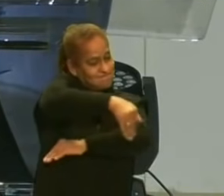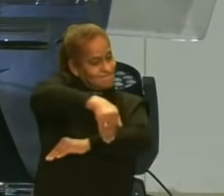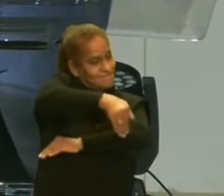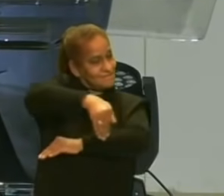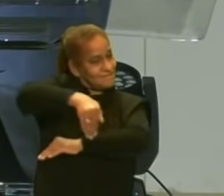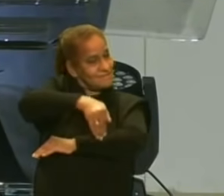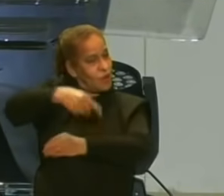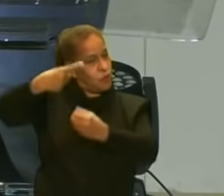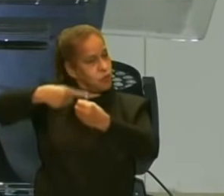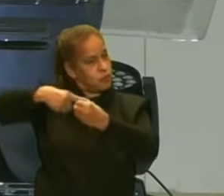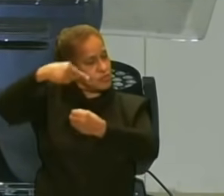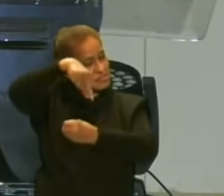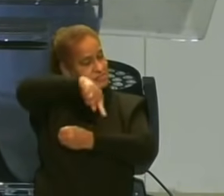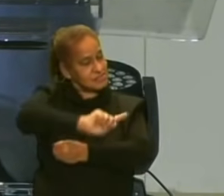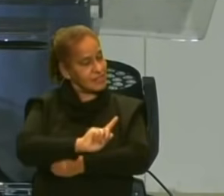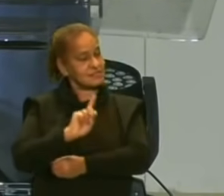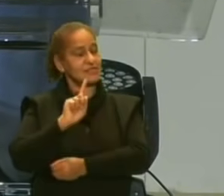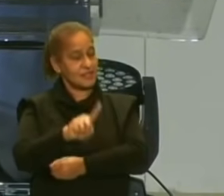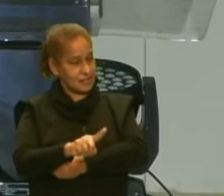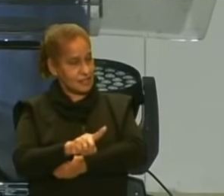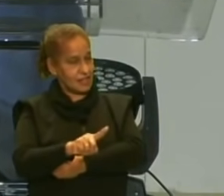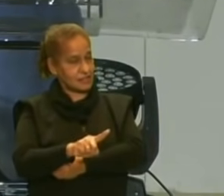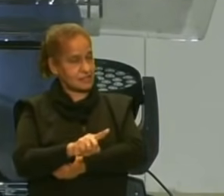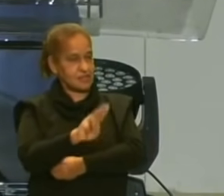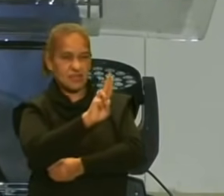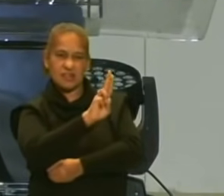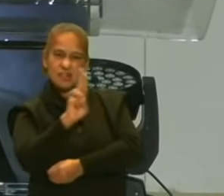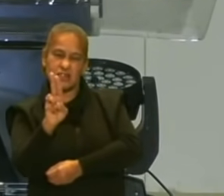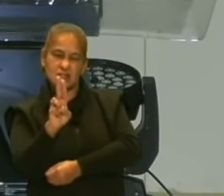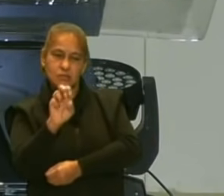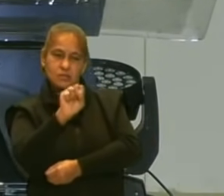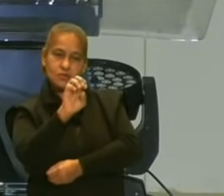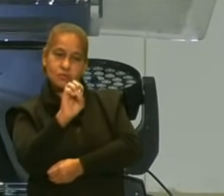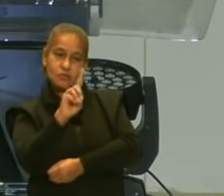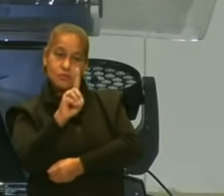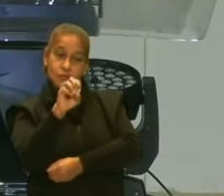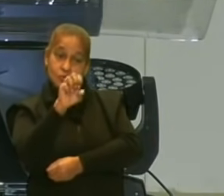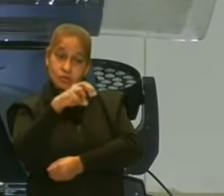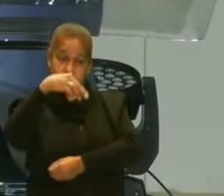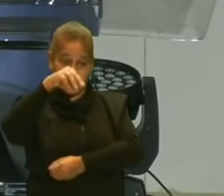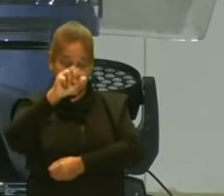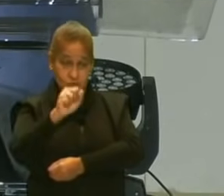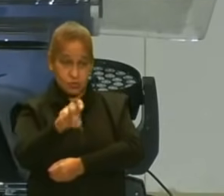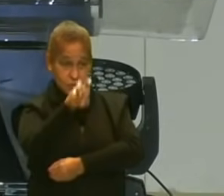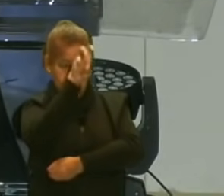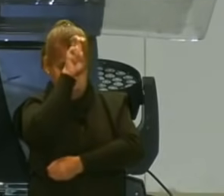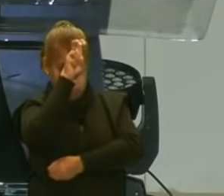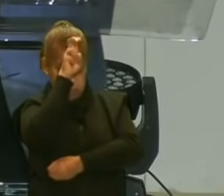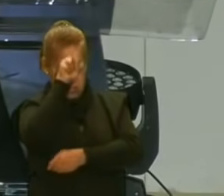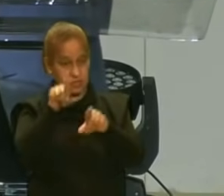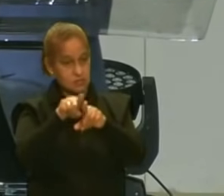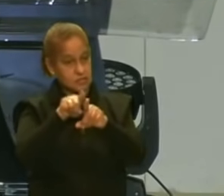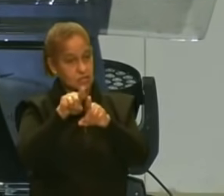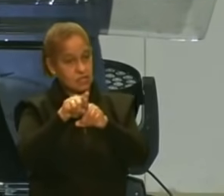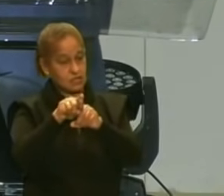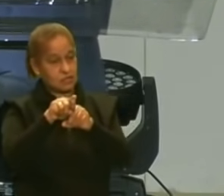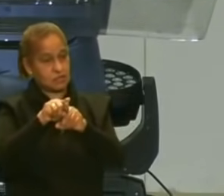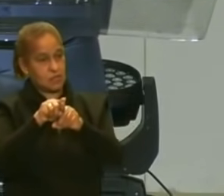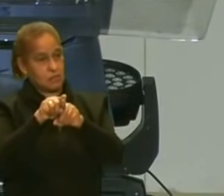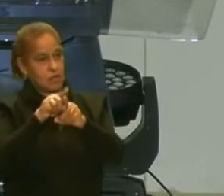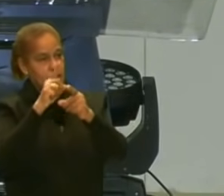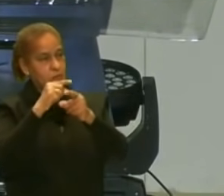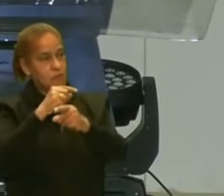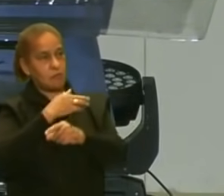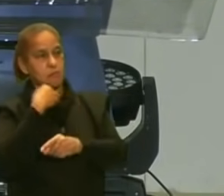principal da grande cidade, que figuradamente é chamada de Sodoma e Egito, onde também foi crucificado o Senhor.